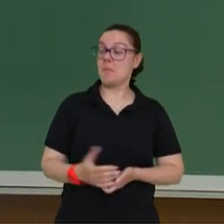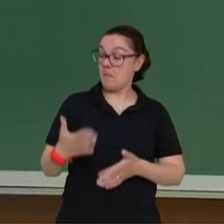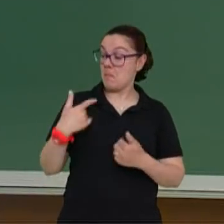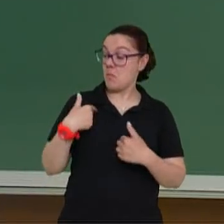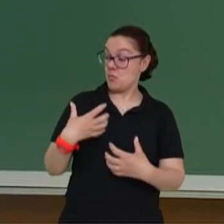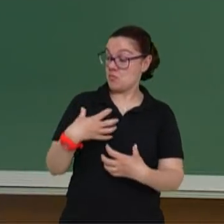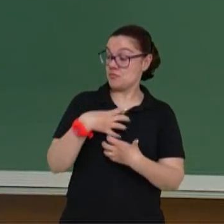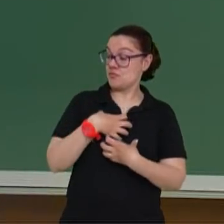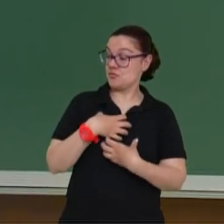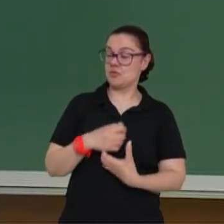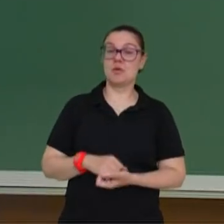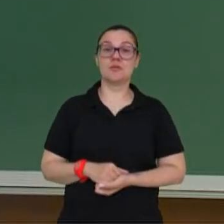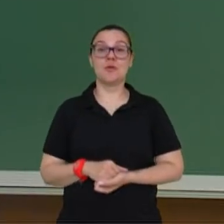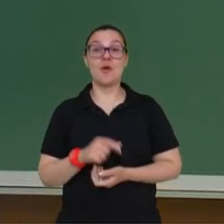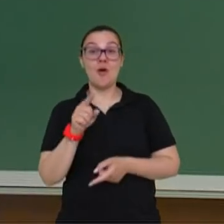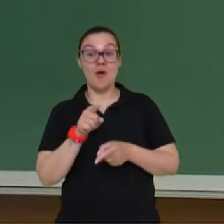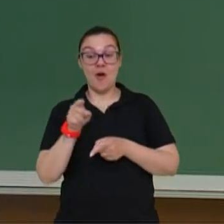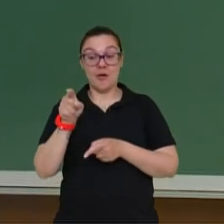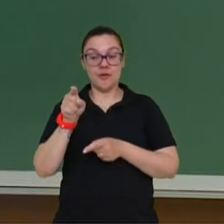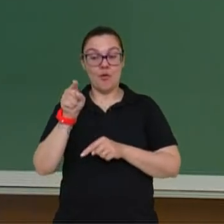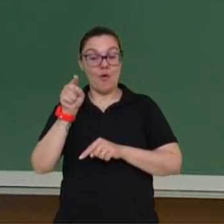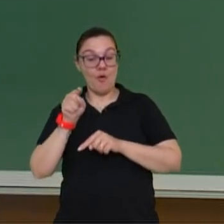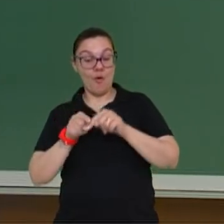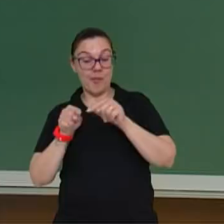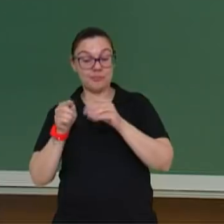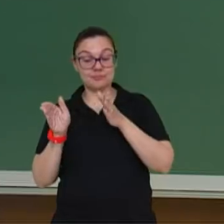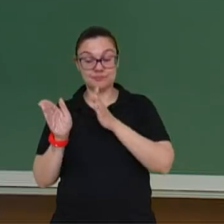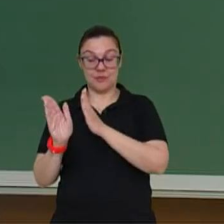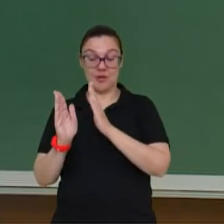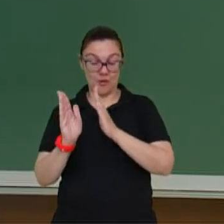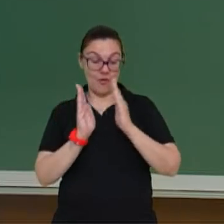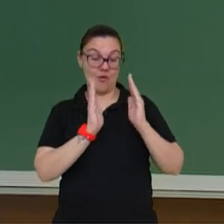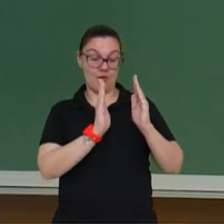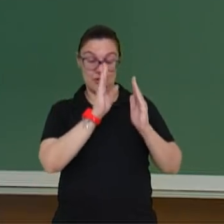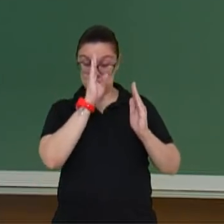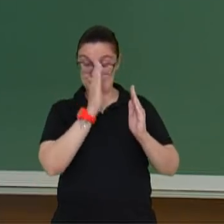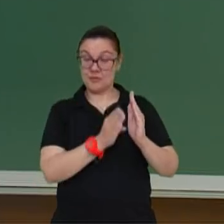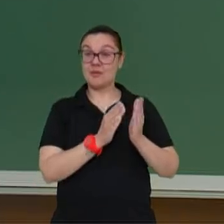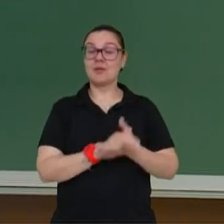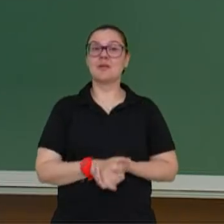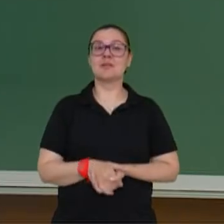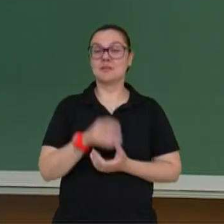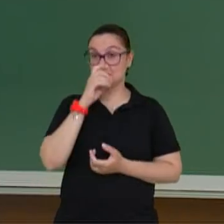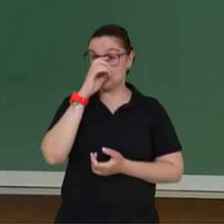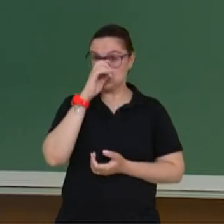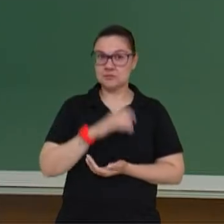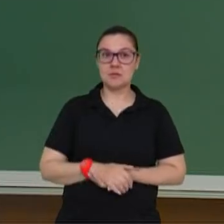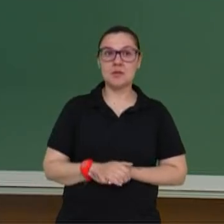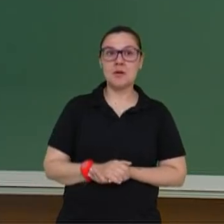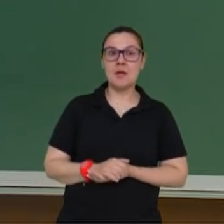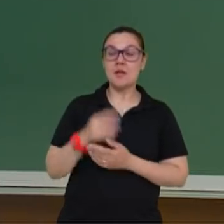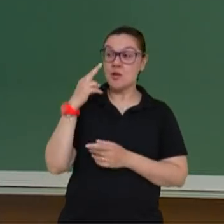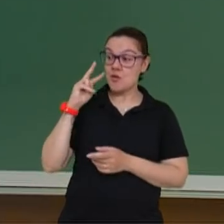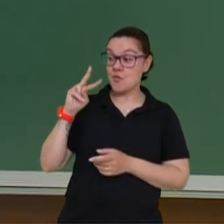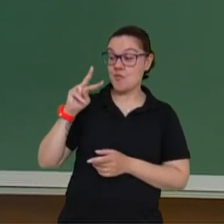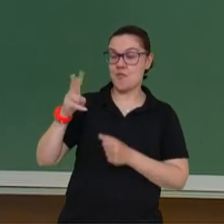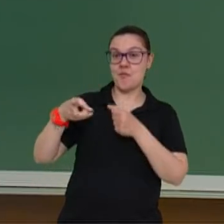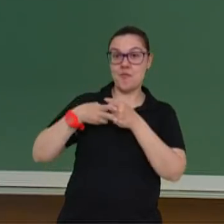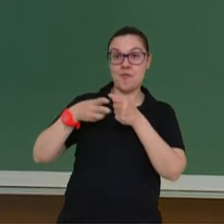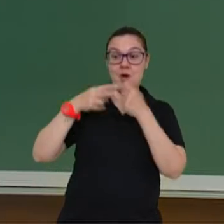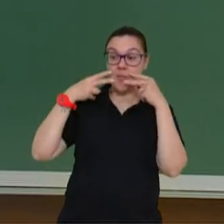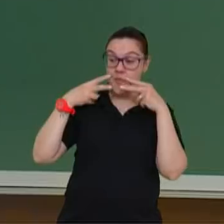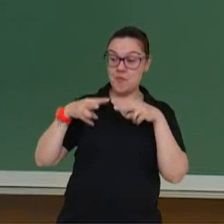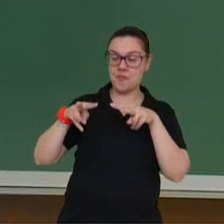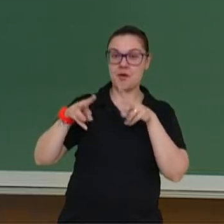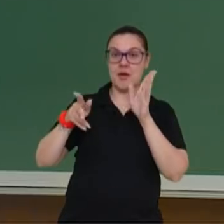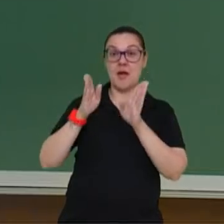Meu estilo, objeto direto. Vamos aqui já adiantar? Então, aqui, o ver é um